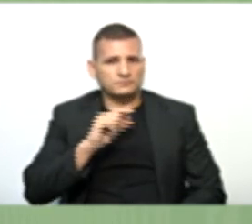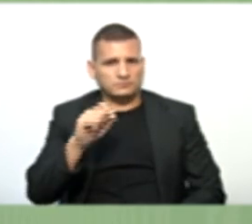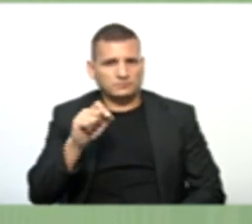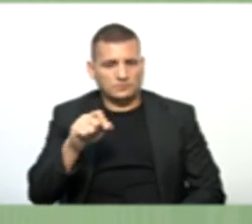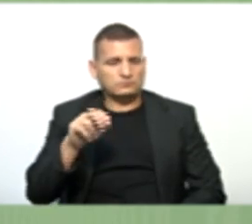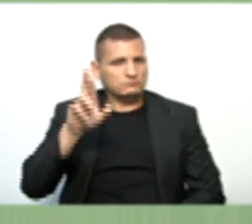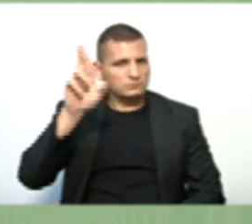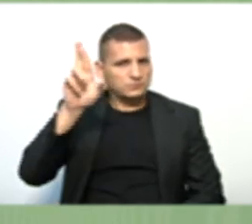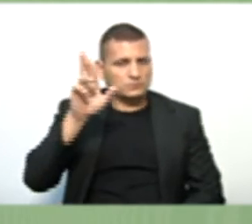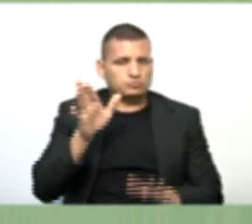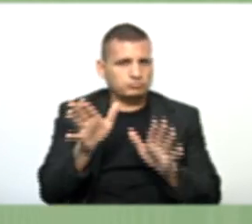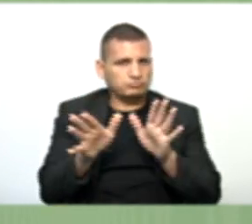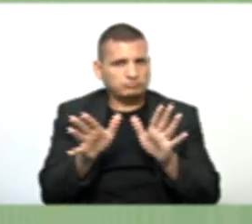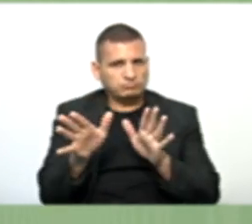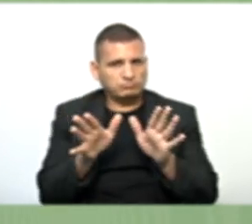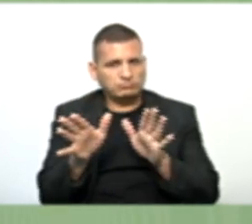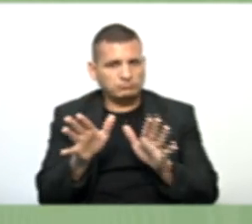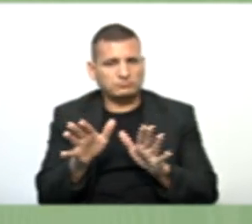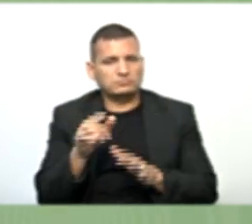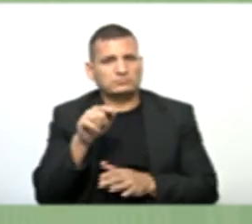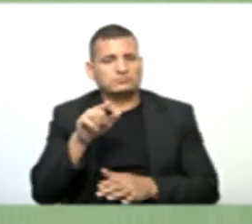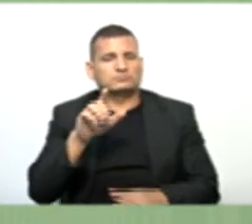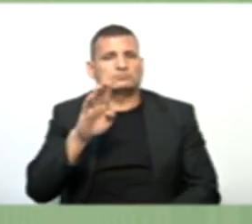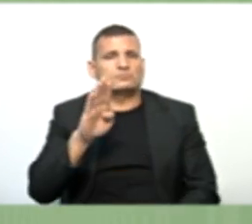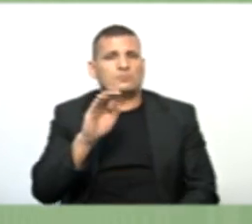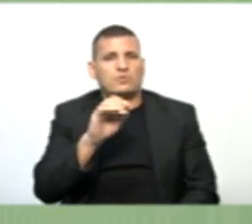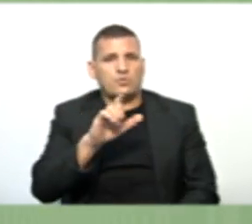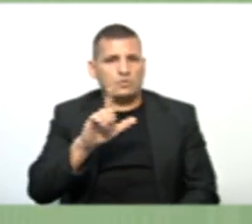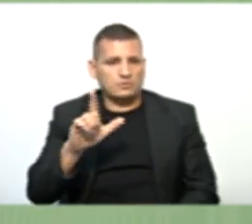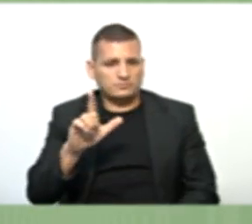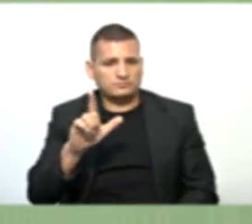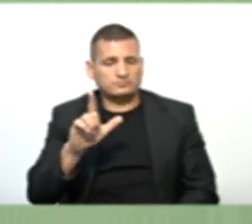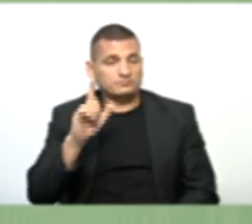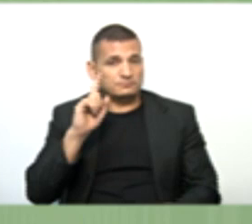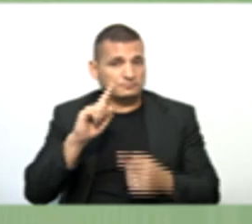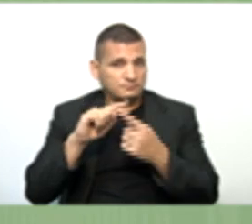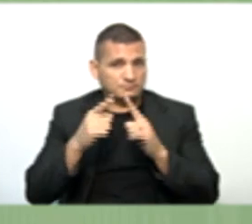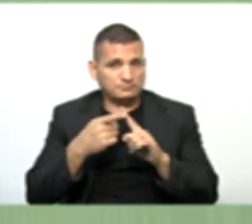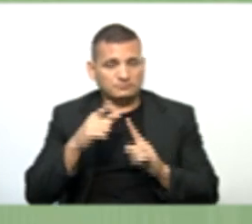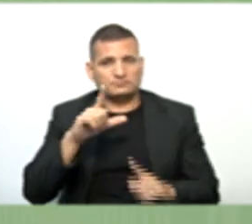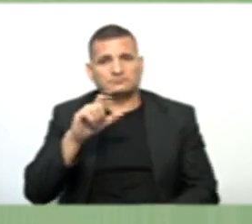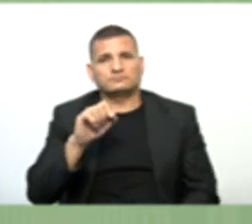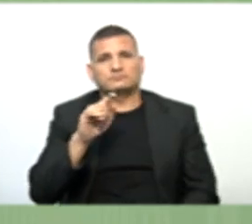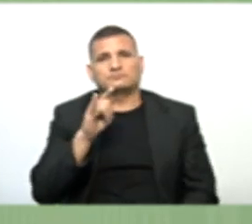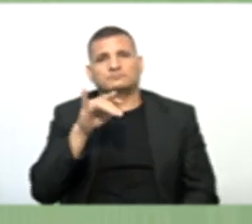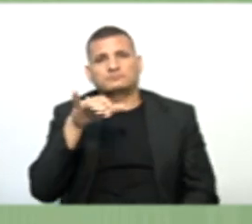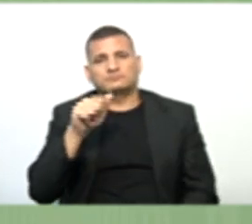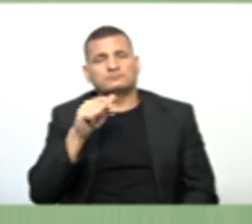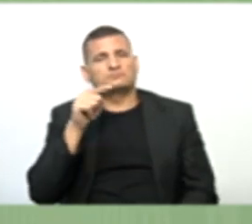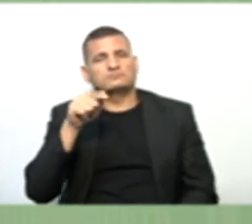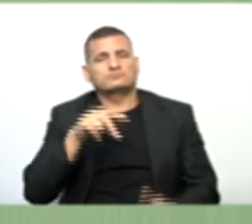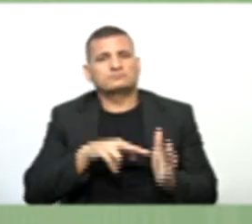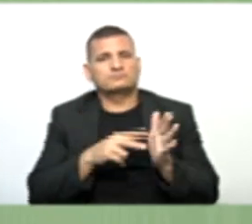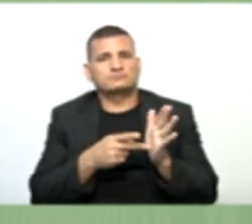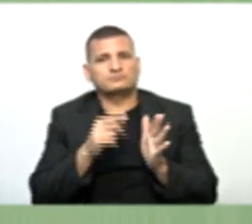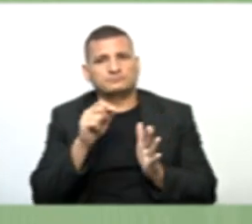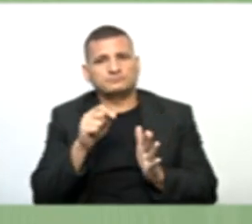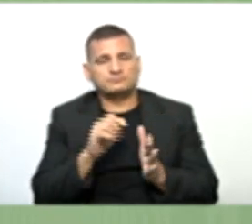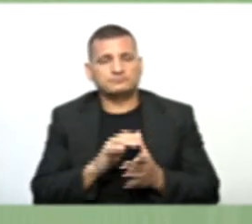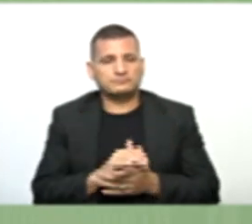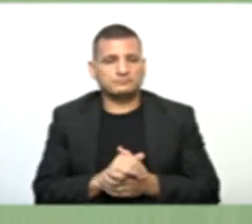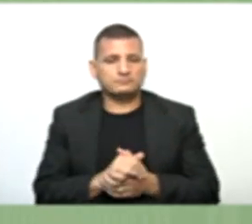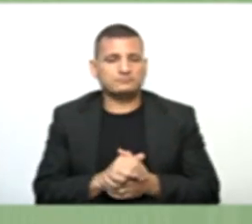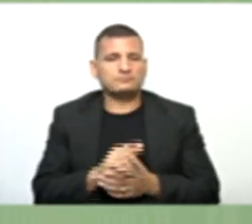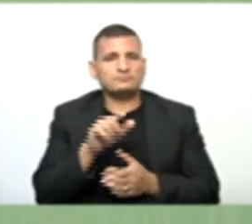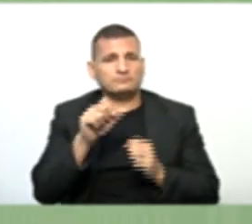uma expressão booleana, que a gente chama, uma expressão lógica, uma expressão relacional. O que quer dizer isso? Que ela pode